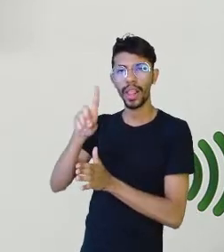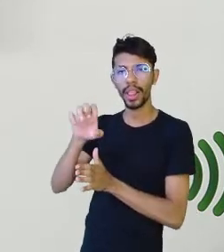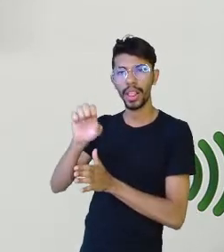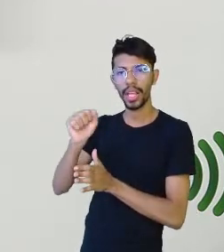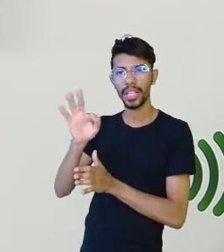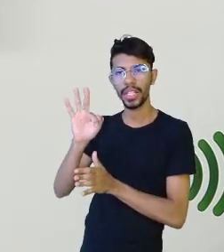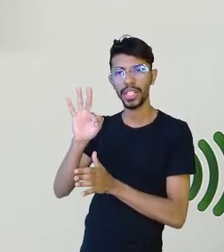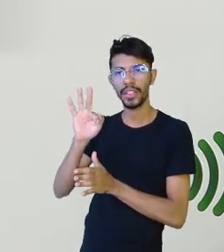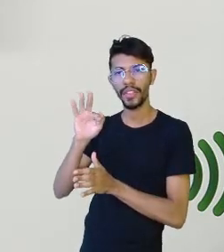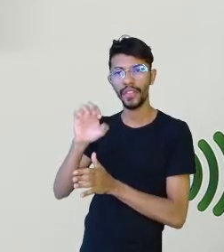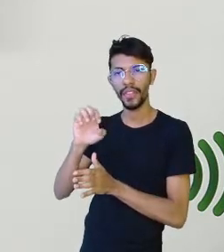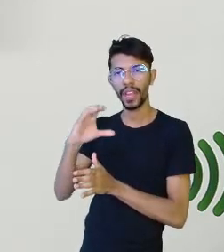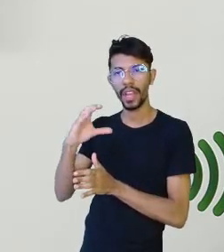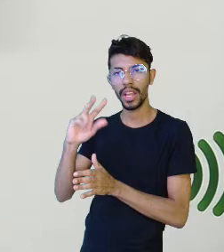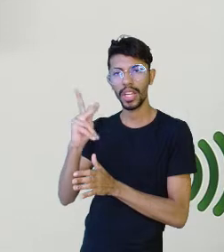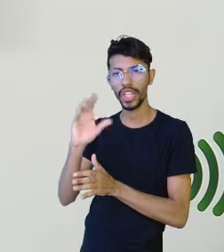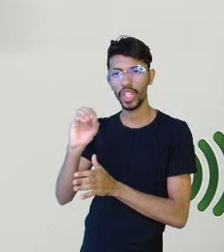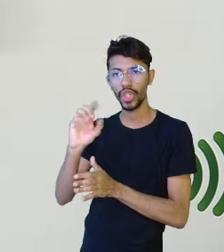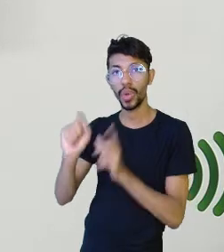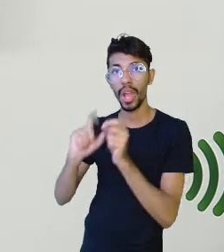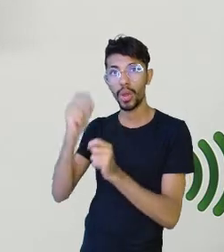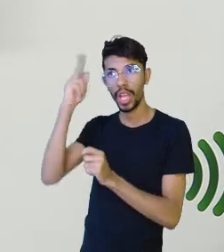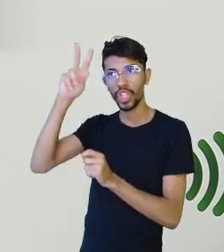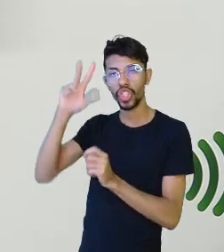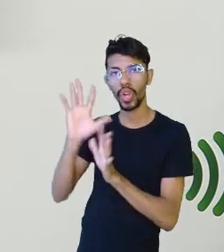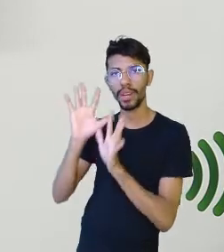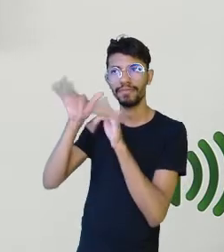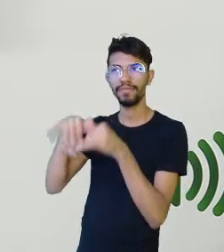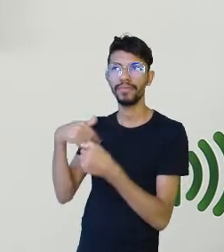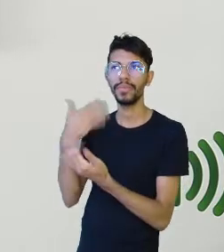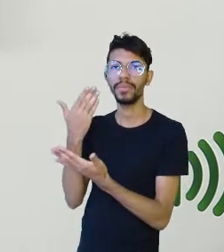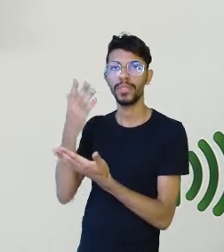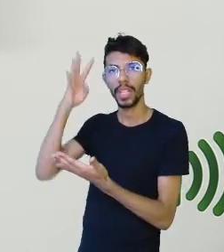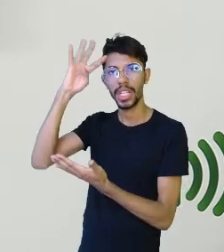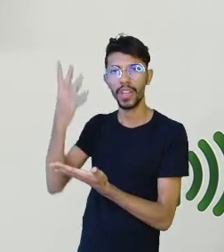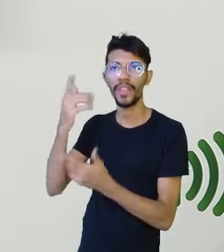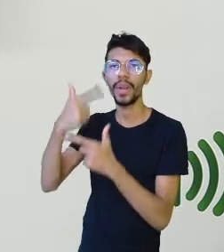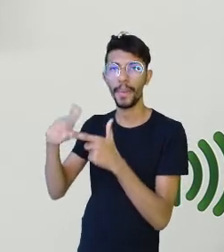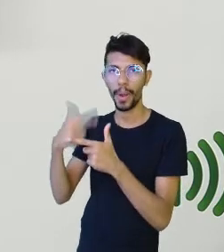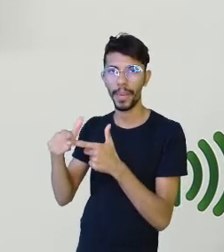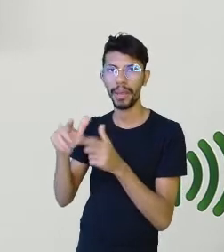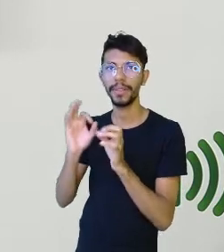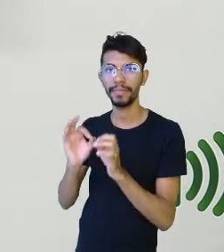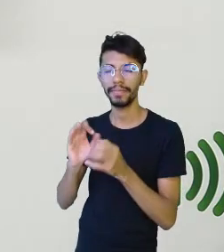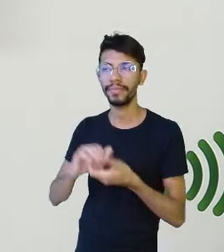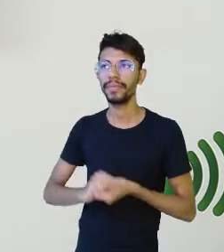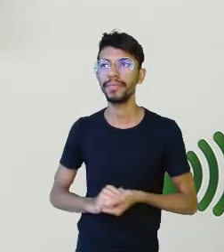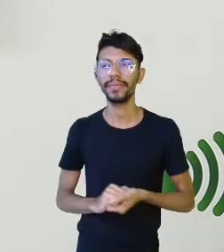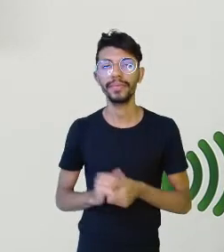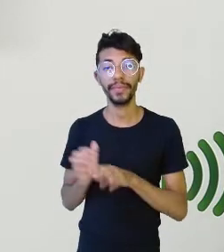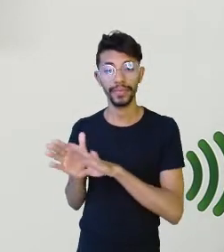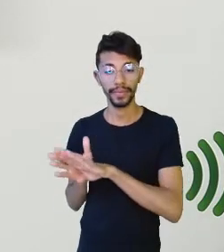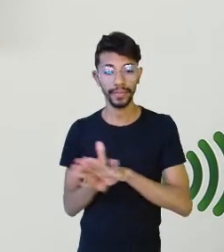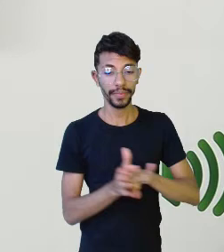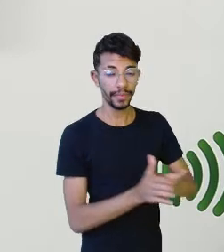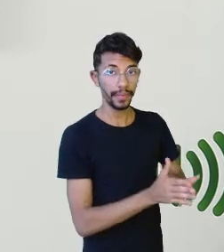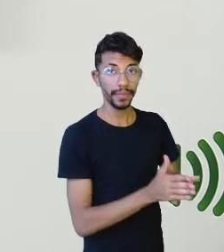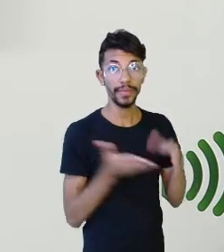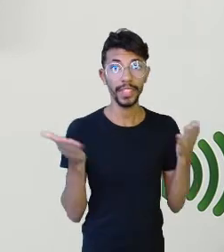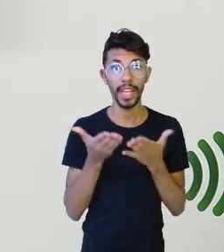vai terminar com a solução para aquele problema. Agora, vamos entrar um pouquinho